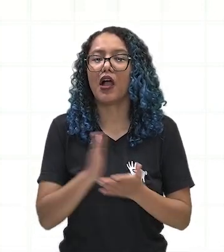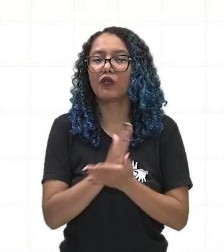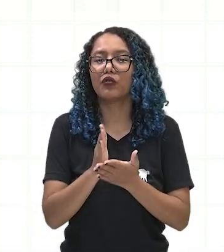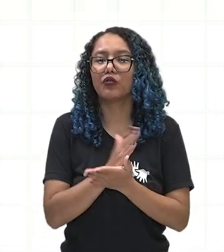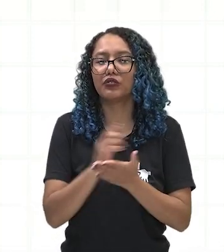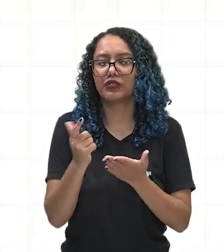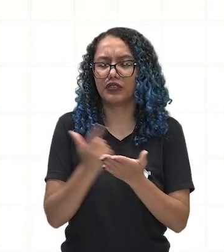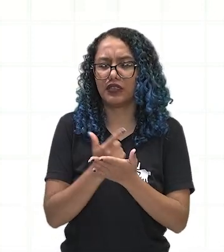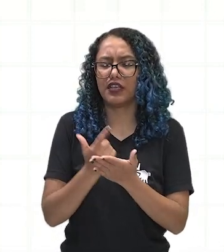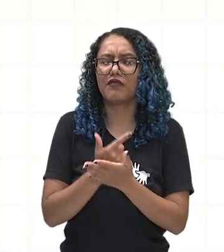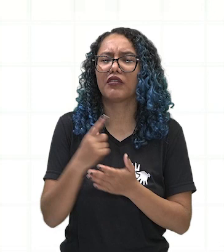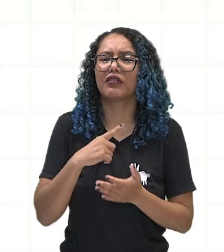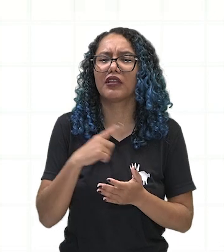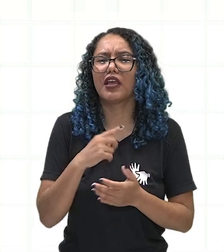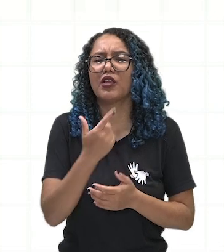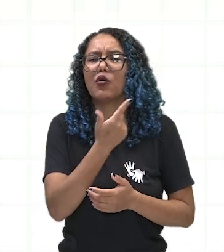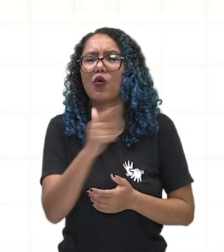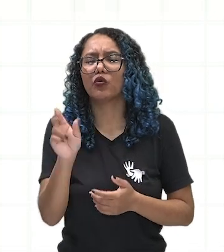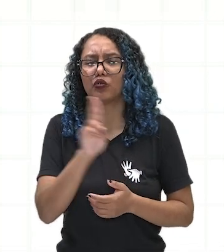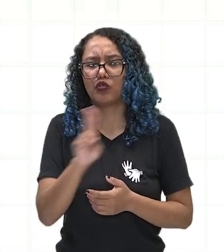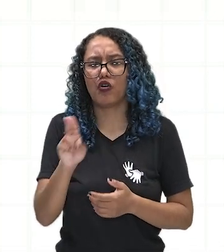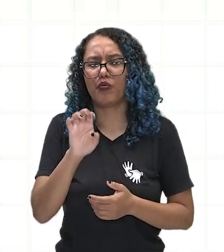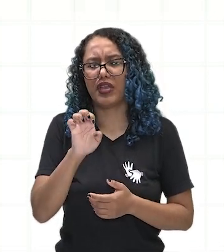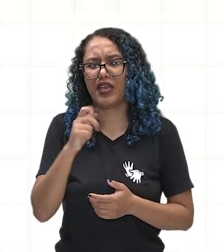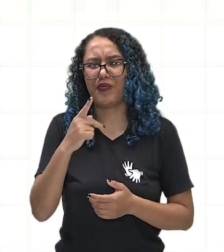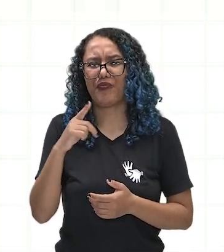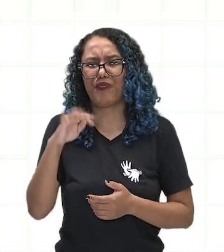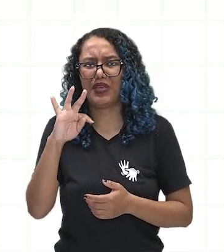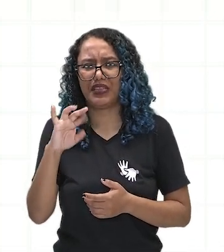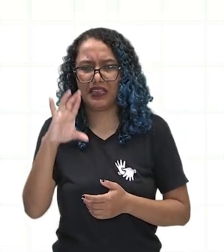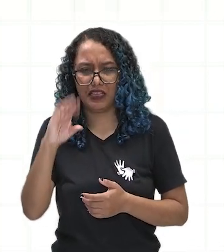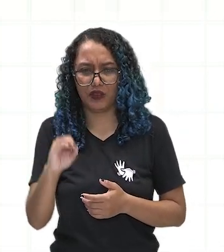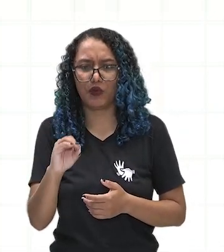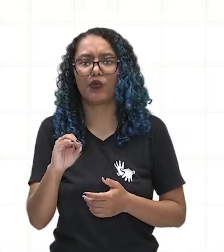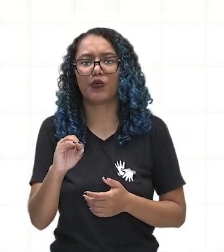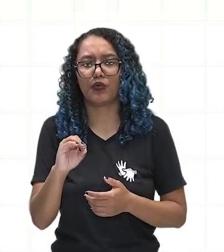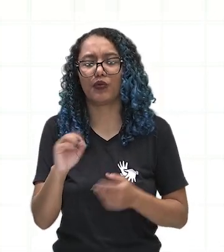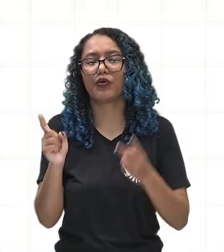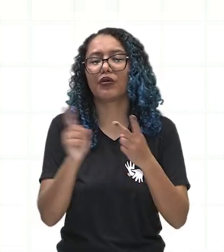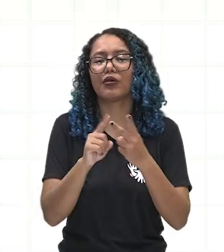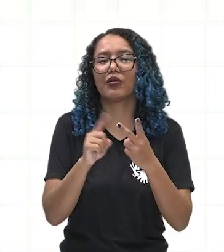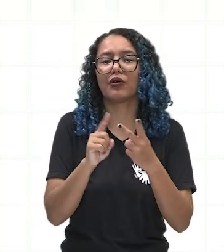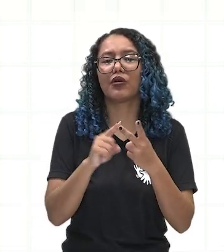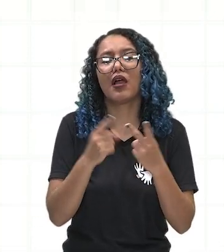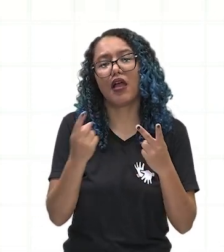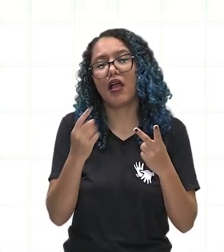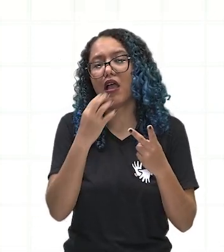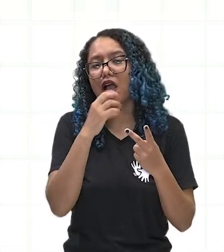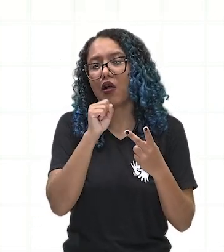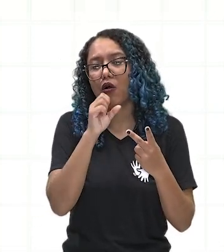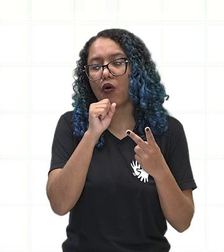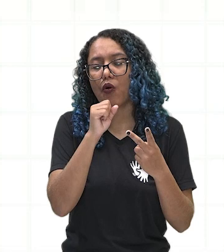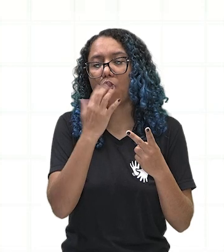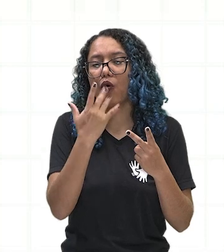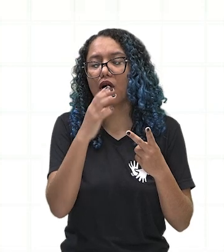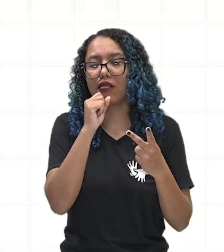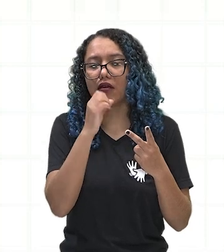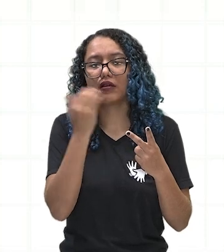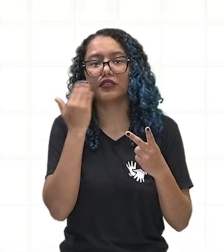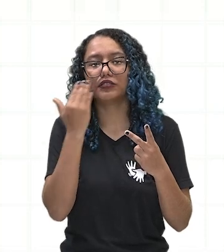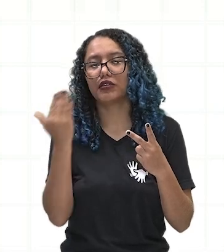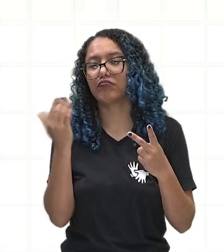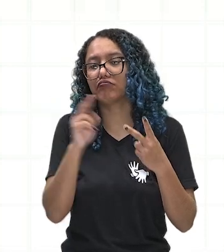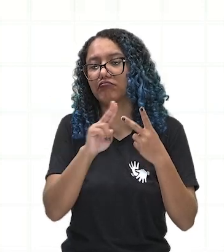palavrinha epíteto específico, tá? E aí vai ser esse segundo nomezinho que tá aí em laranja,